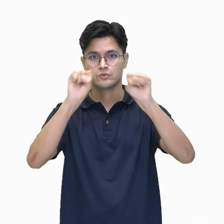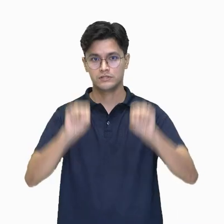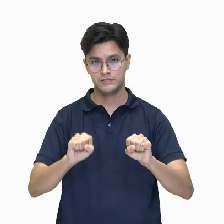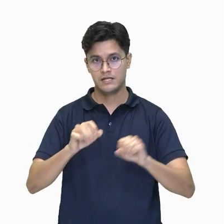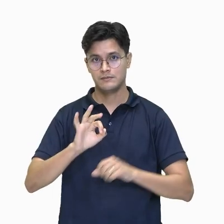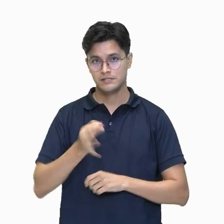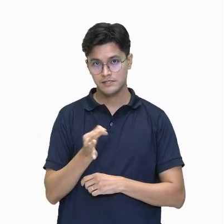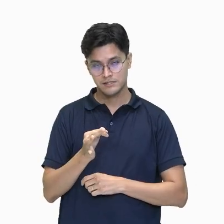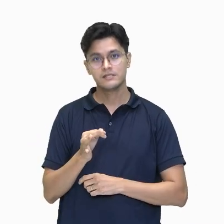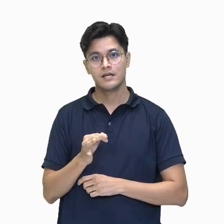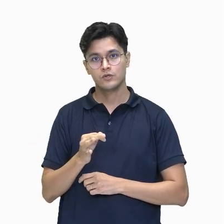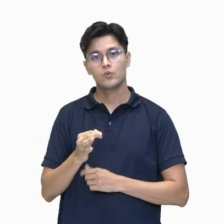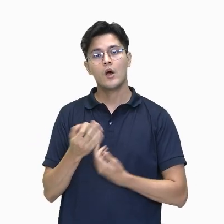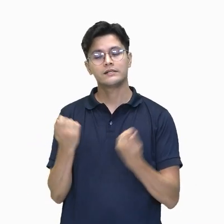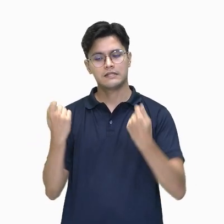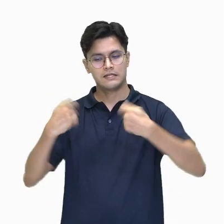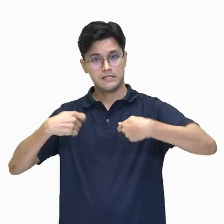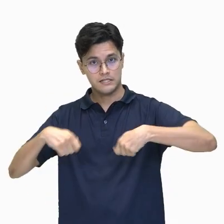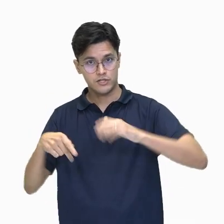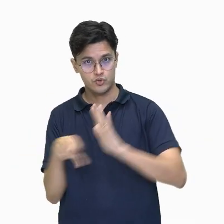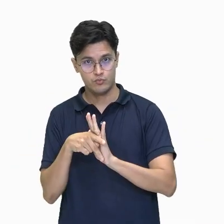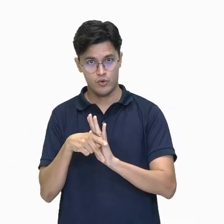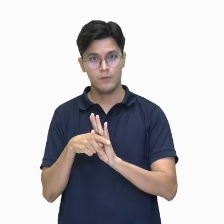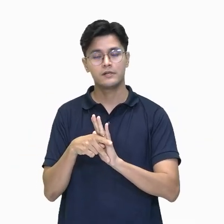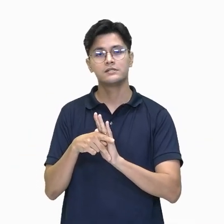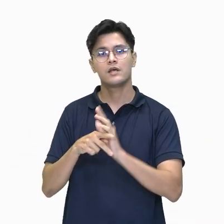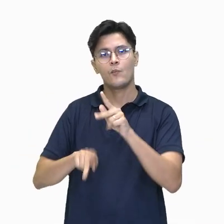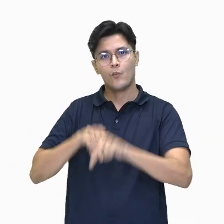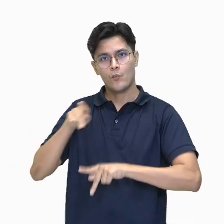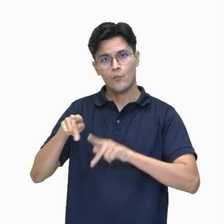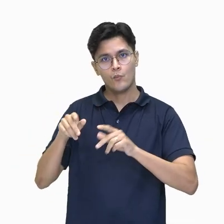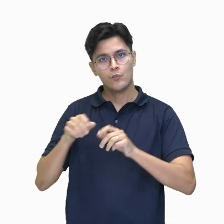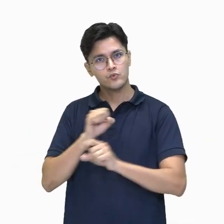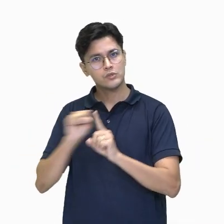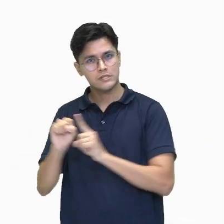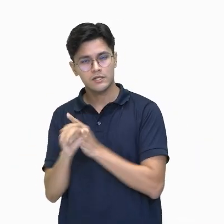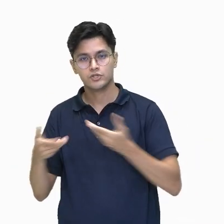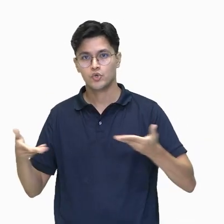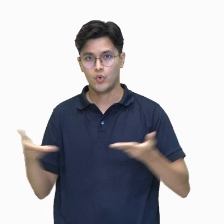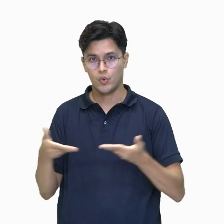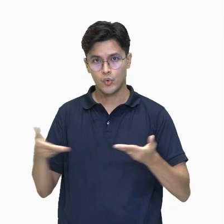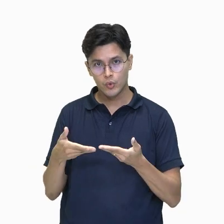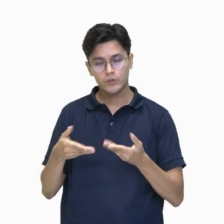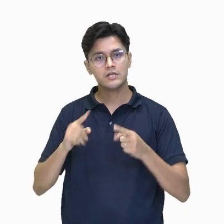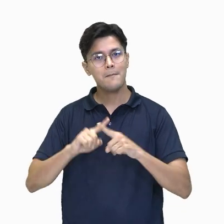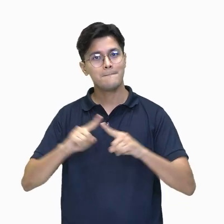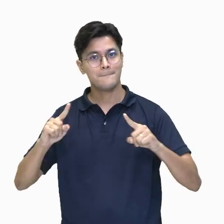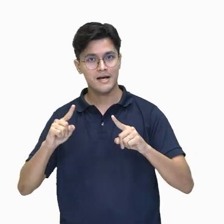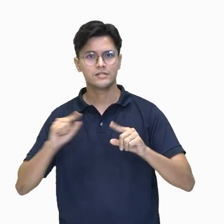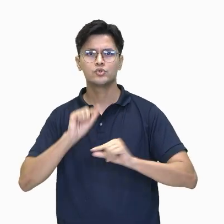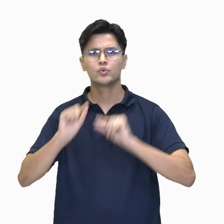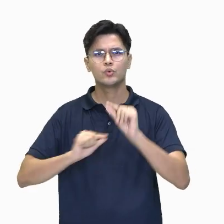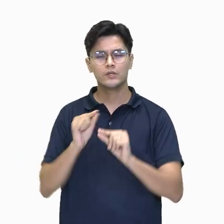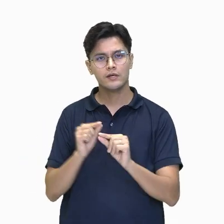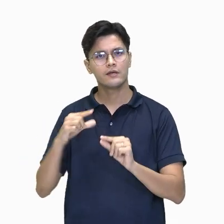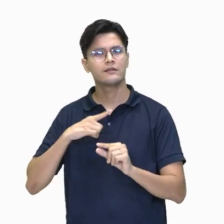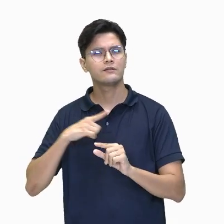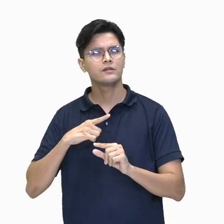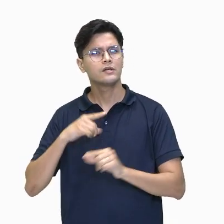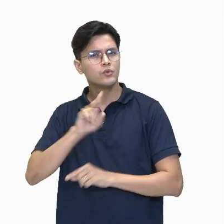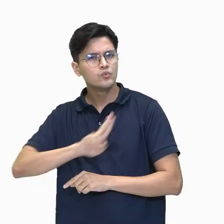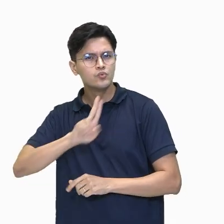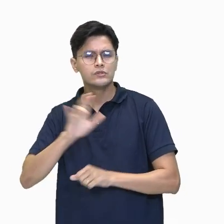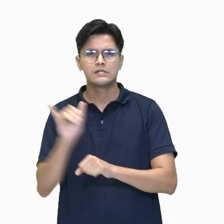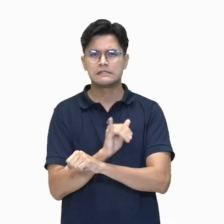presente, sem comprometer a capacidade das gerações futuras de satisfazerem suas próprias necessidades. Então, tem mais coisa ainda para